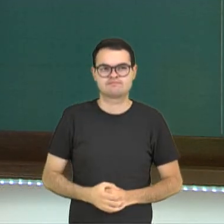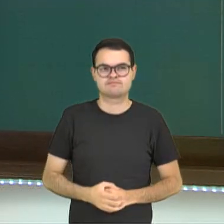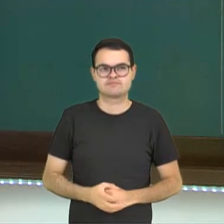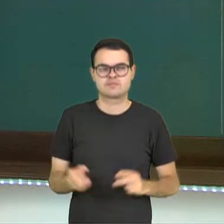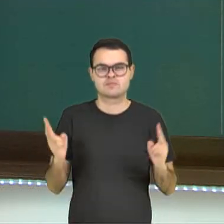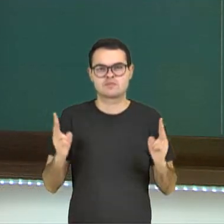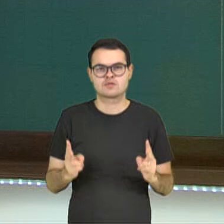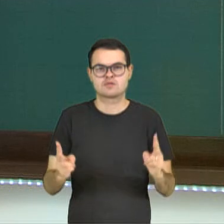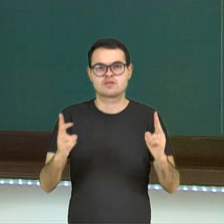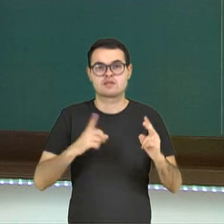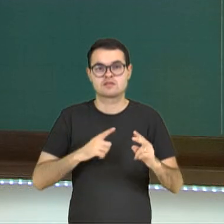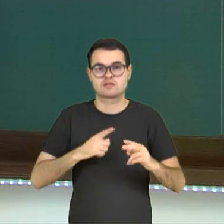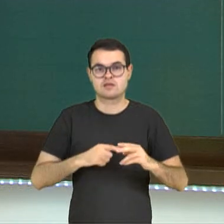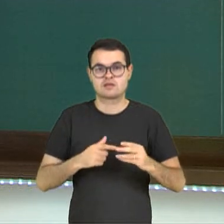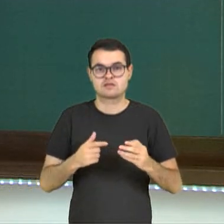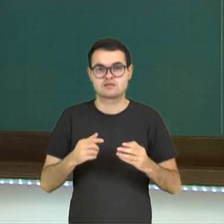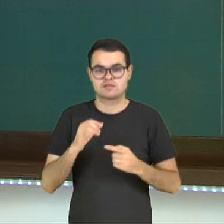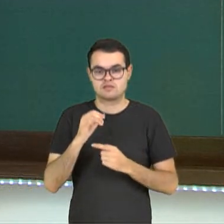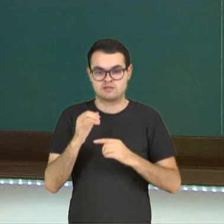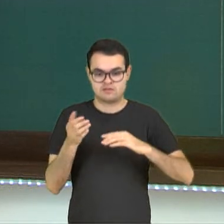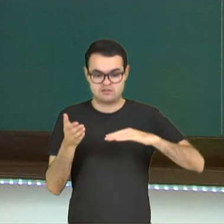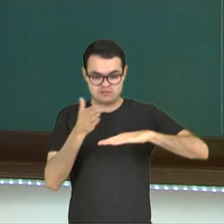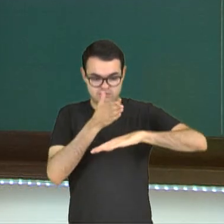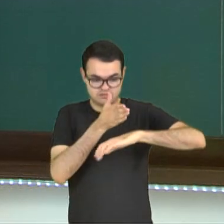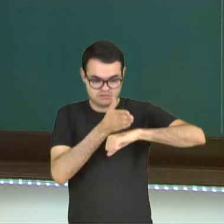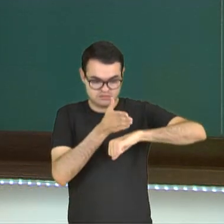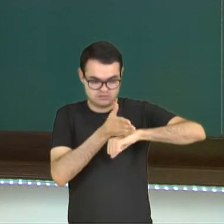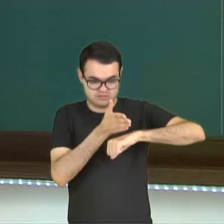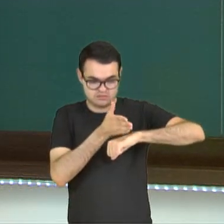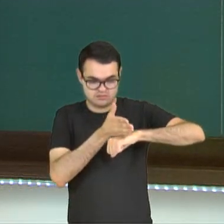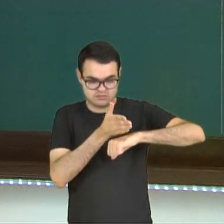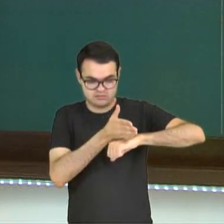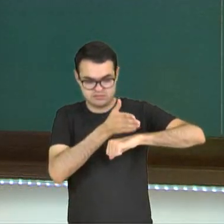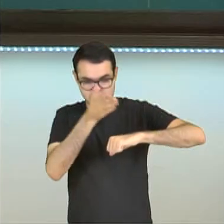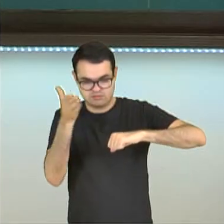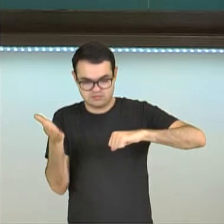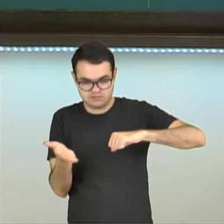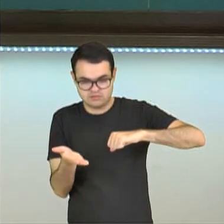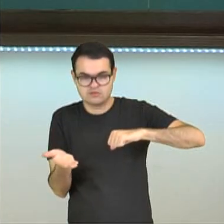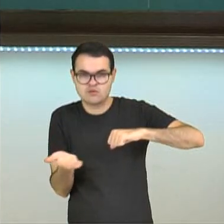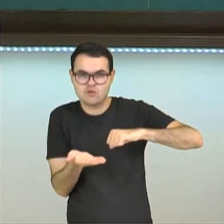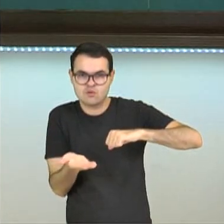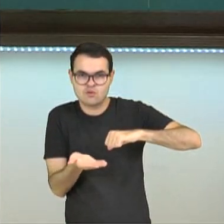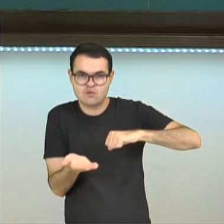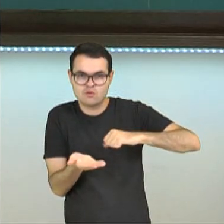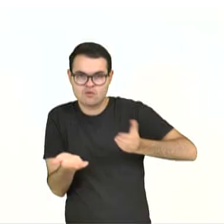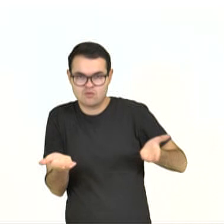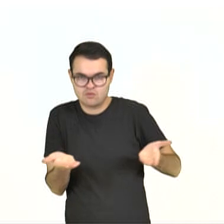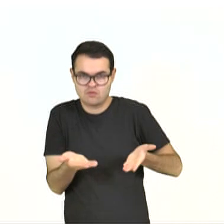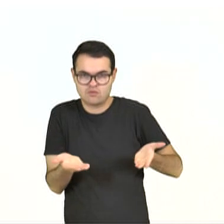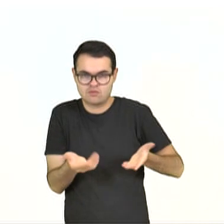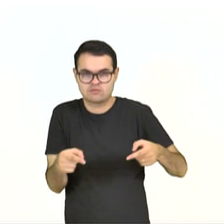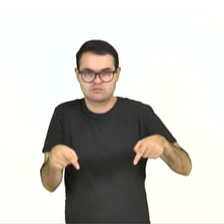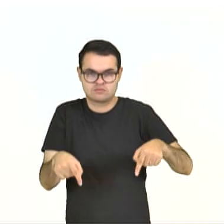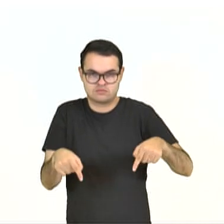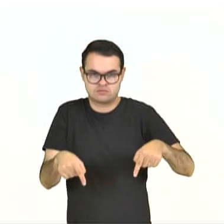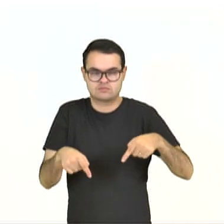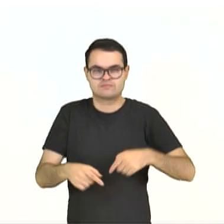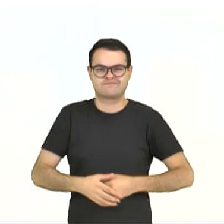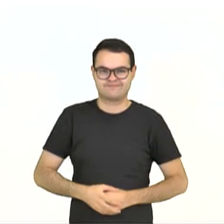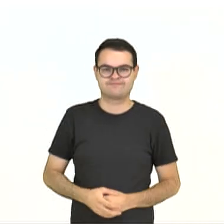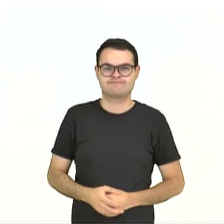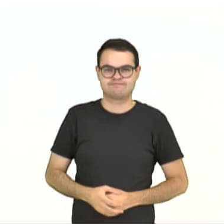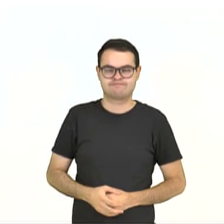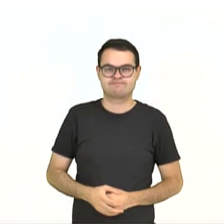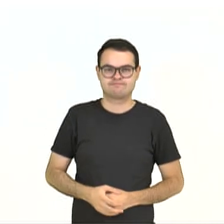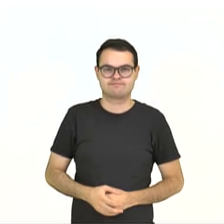tem a Idade Contemporânea. A gente sai da Idade Moderna e vamos para uma Idade Contemporânea, né, que teoricamente é o nosso tempo, o